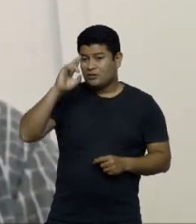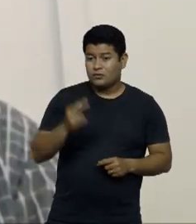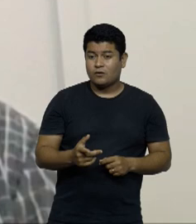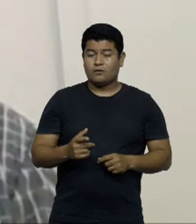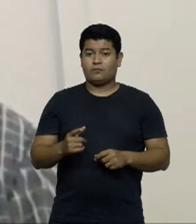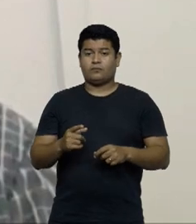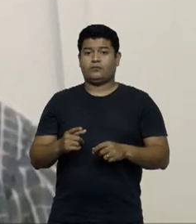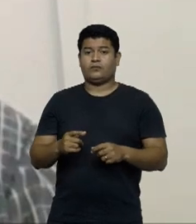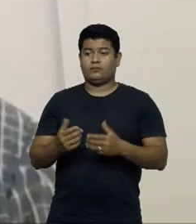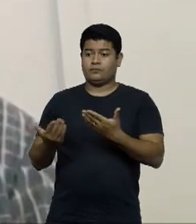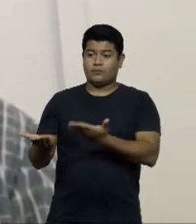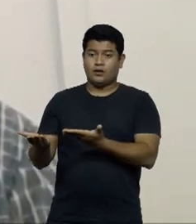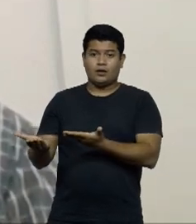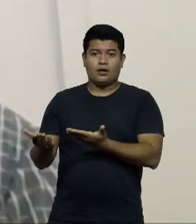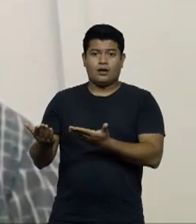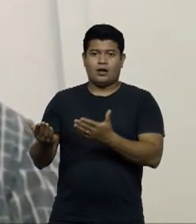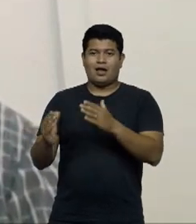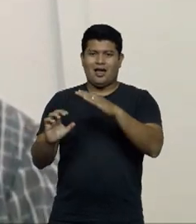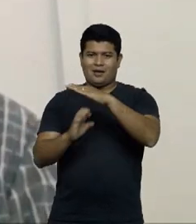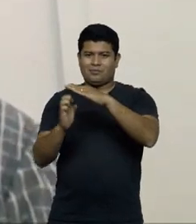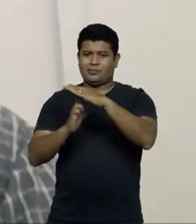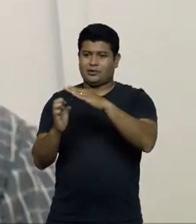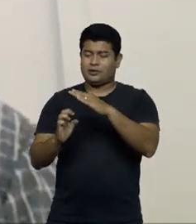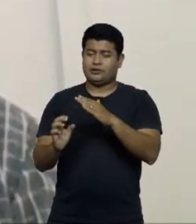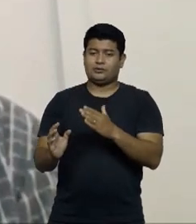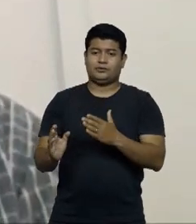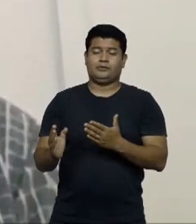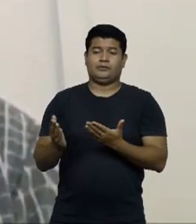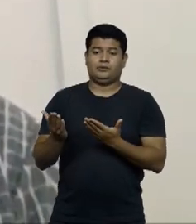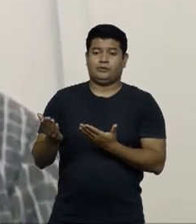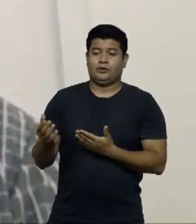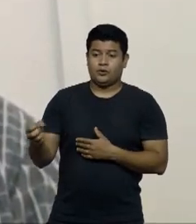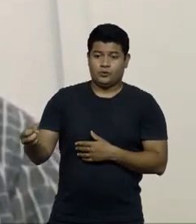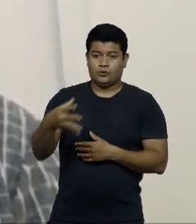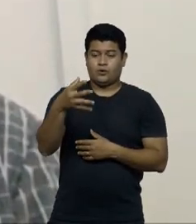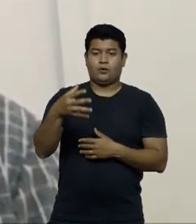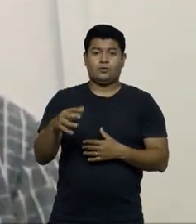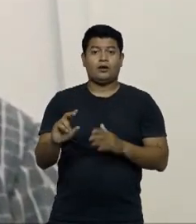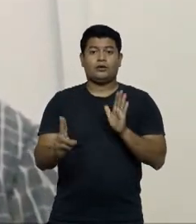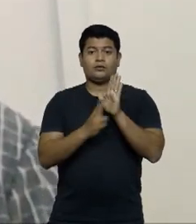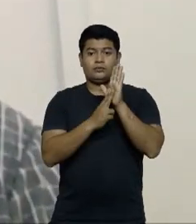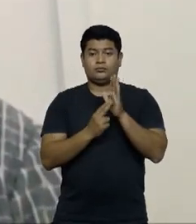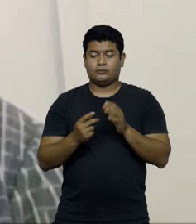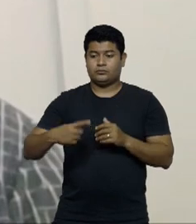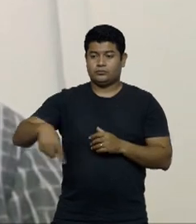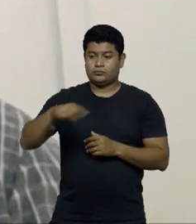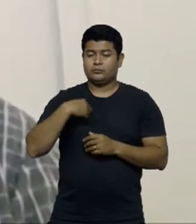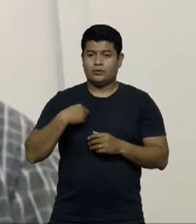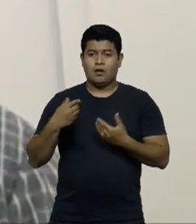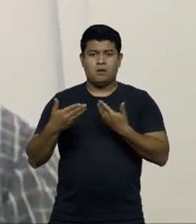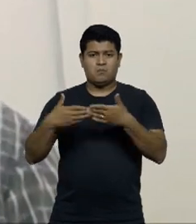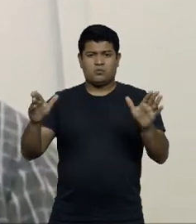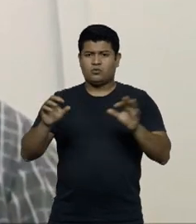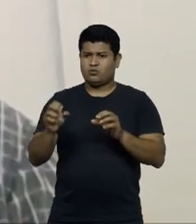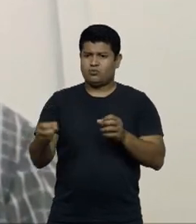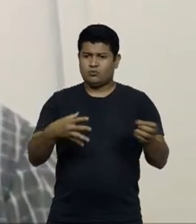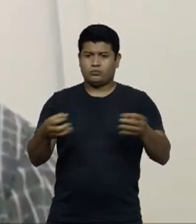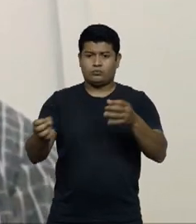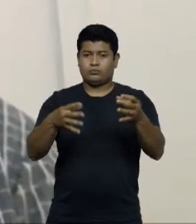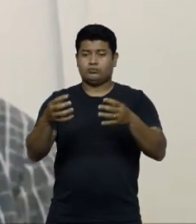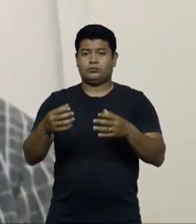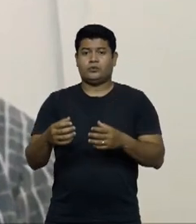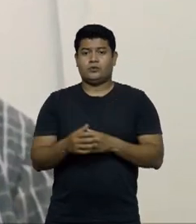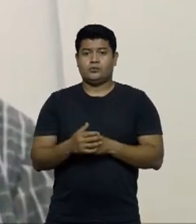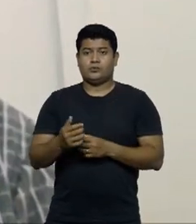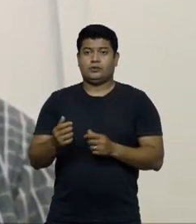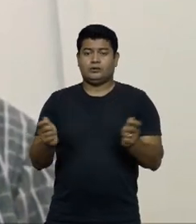chegada nova empresa abrimos todos os períodos é a gente podia abrir que a gente ainda tinha condições